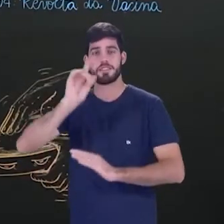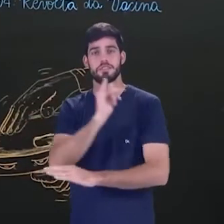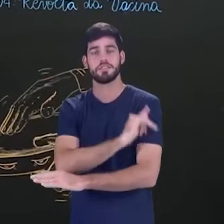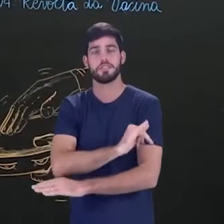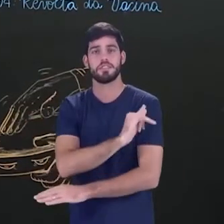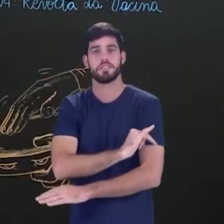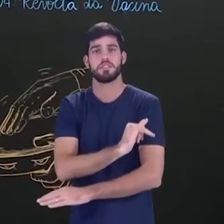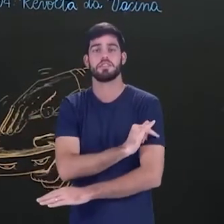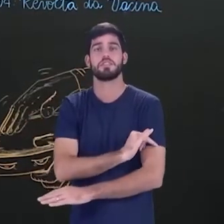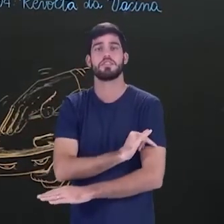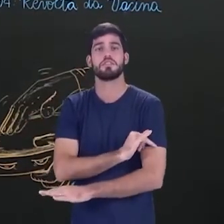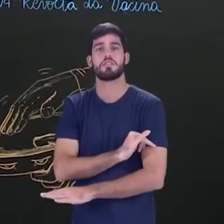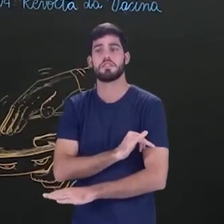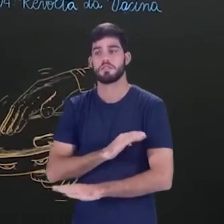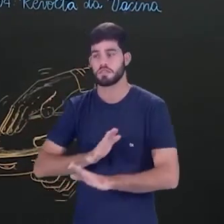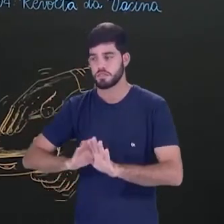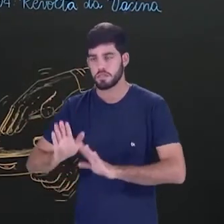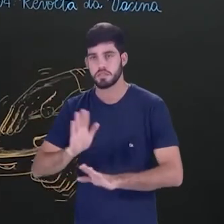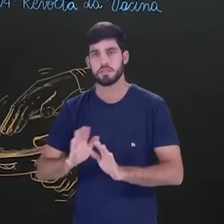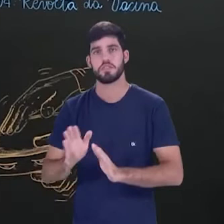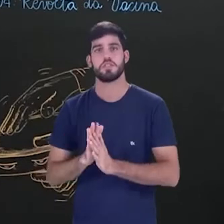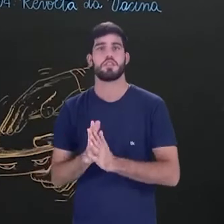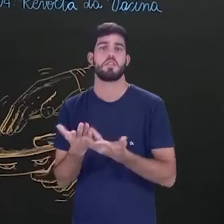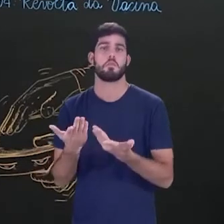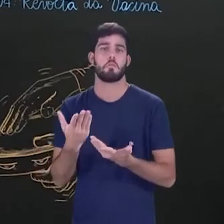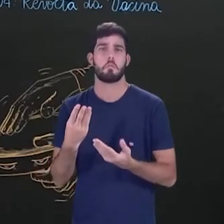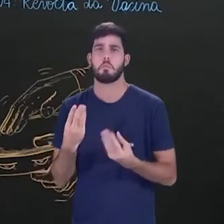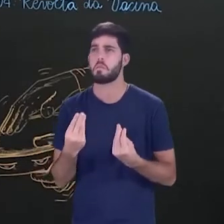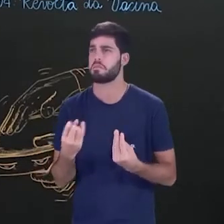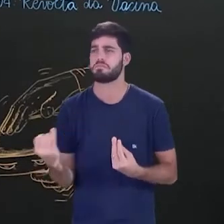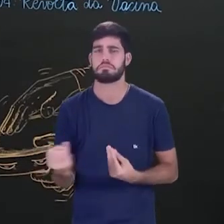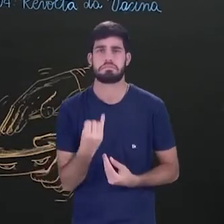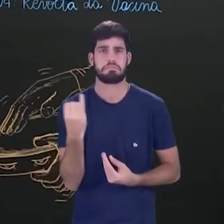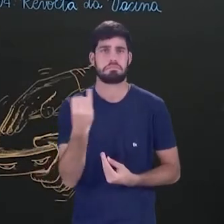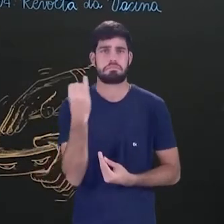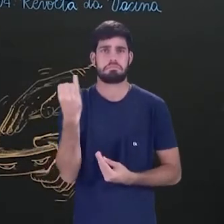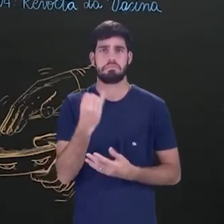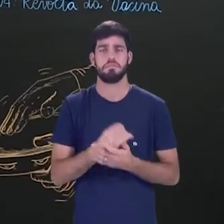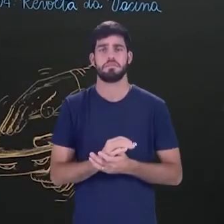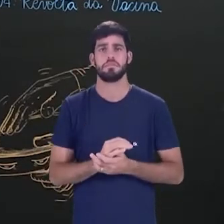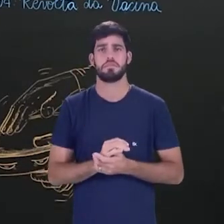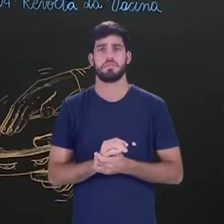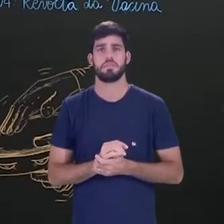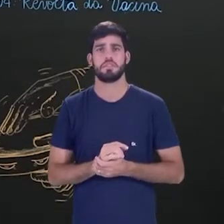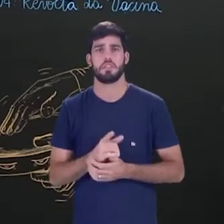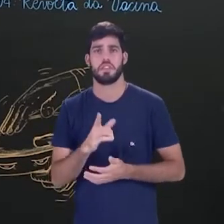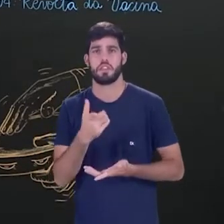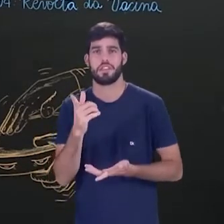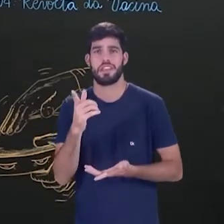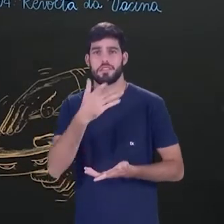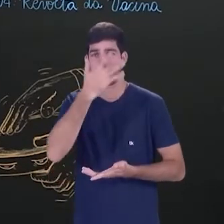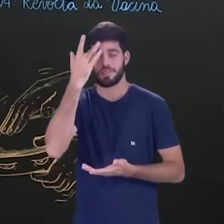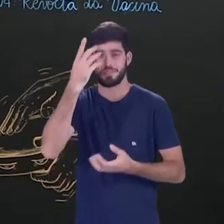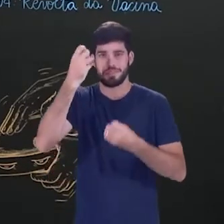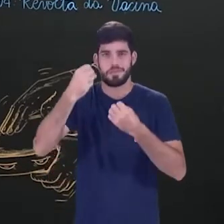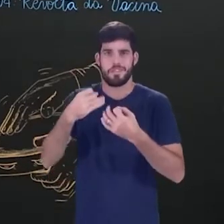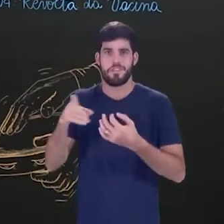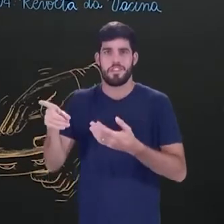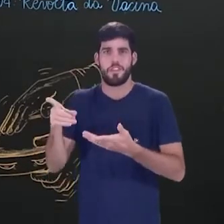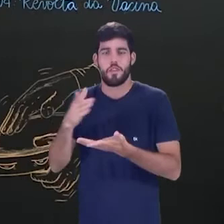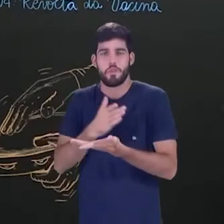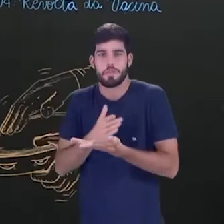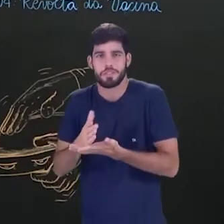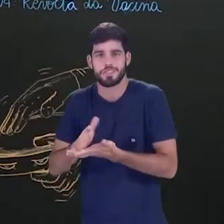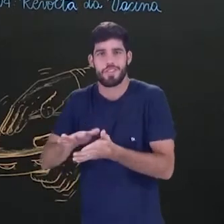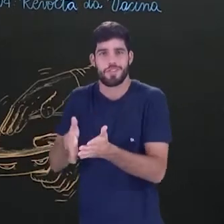frequentemente um reduto da cultura africana muito importante, onde, dizem algumas pessoas, teria surgido o samba, né, onde tinha rodas